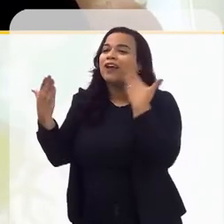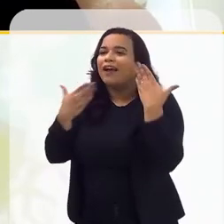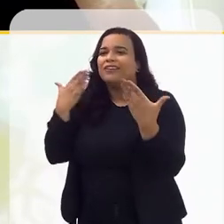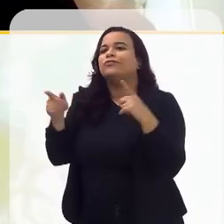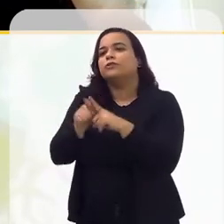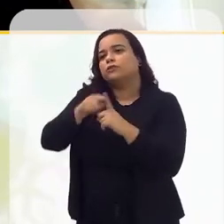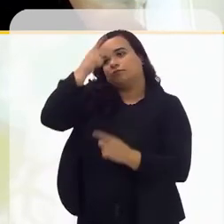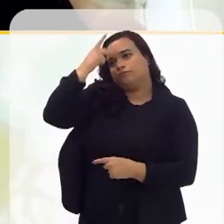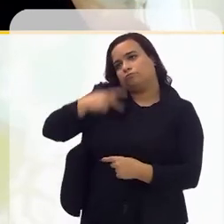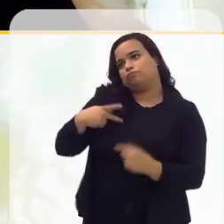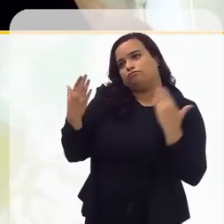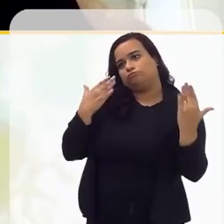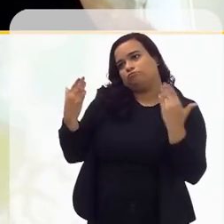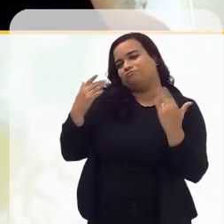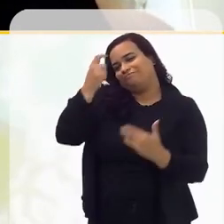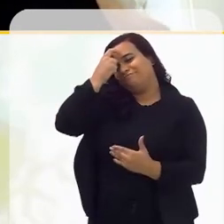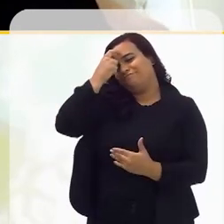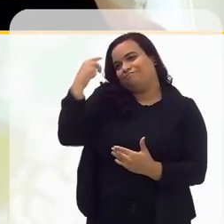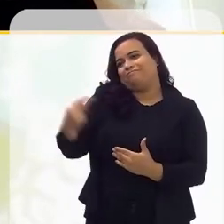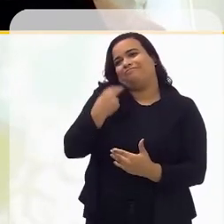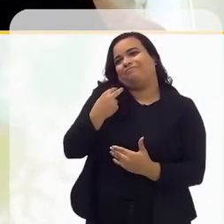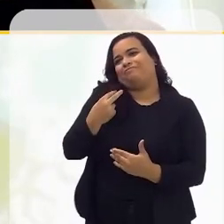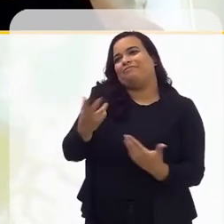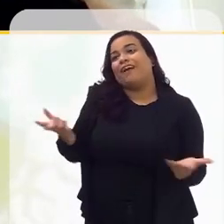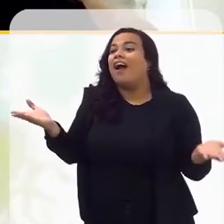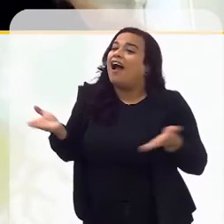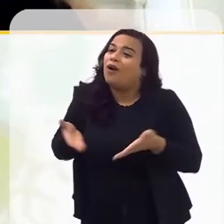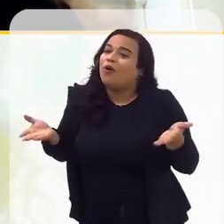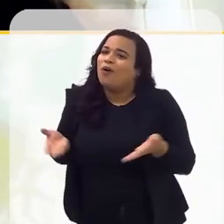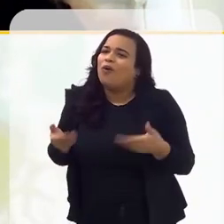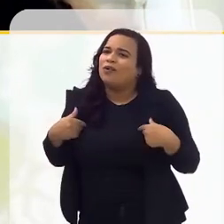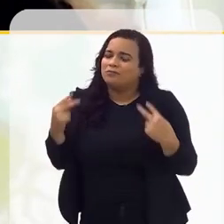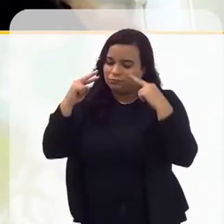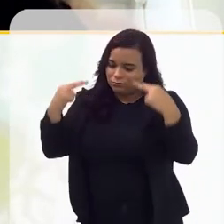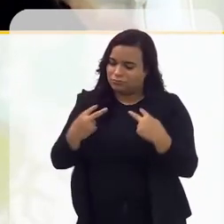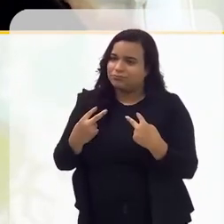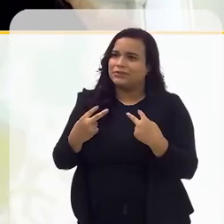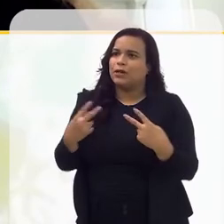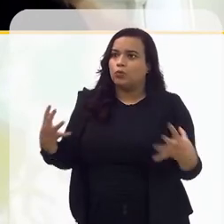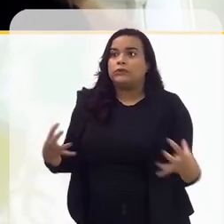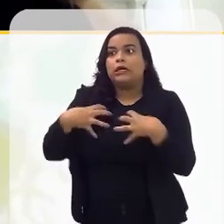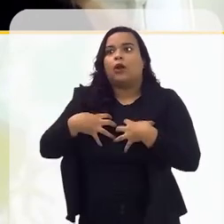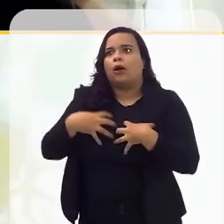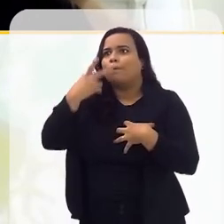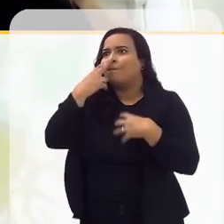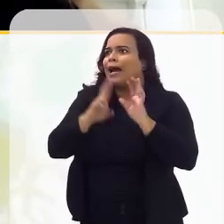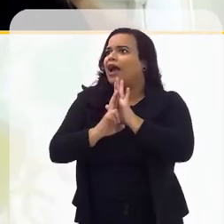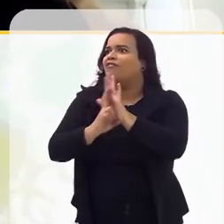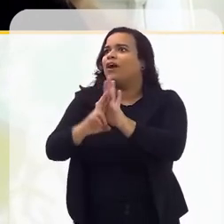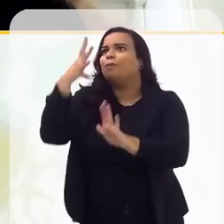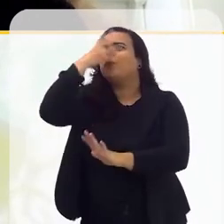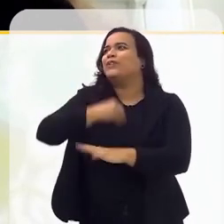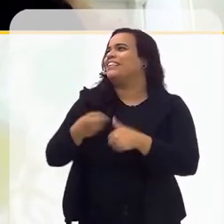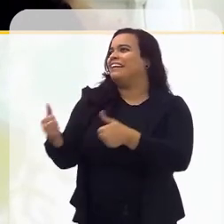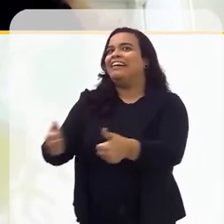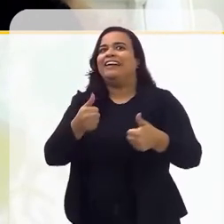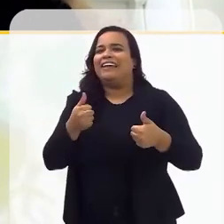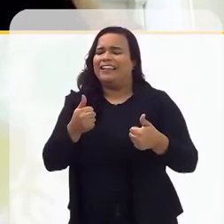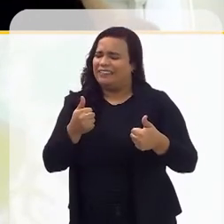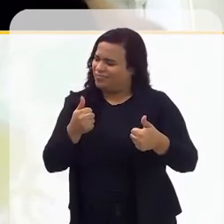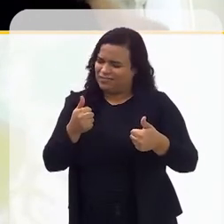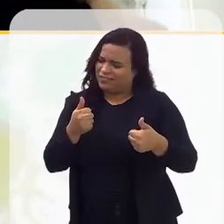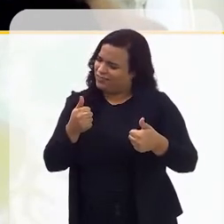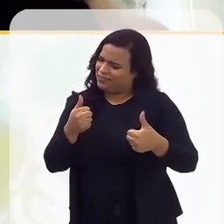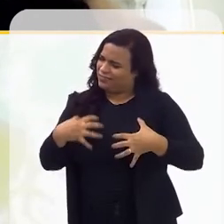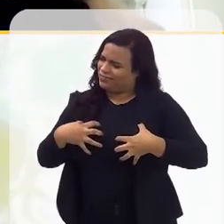estético, e tanto do ponto de vista desse novo olhar, né? Por que que eu passei a olhar aquele seio de silicone como uma referência do que é bonito, quando